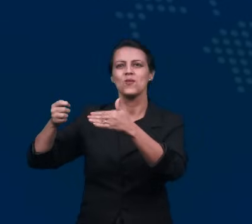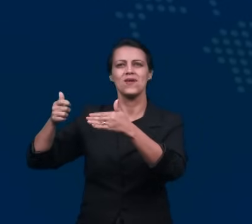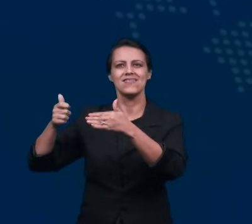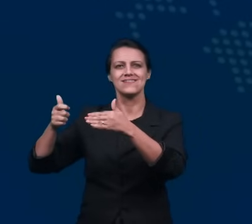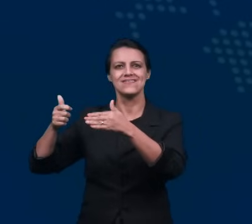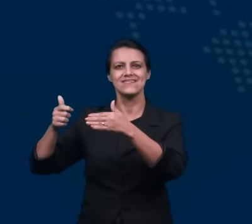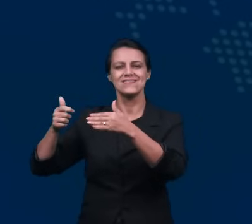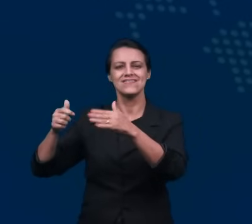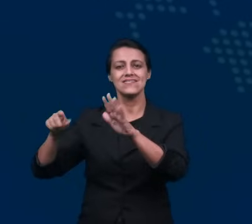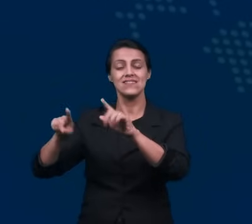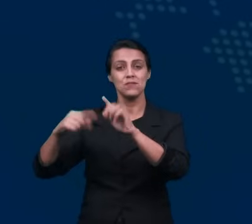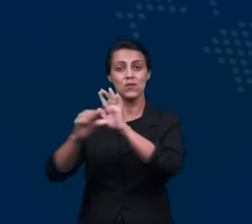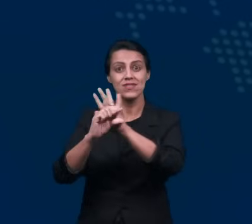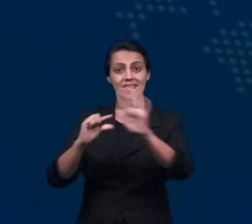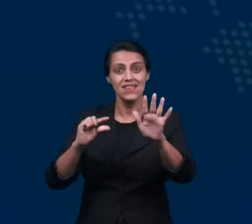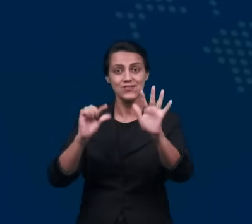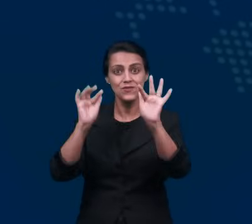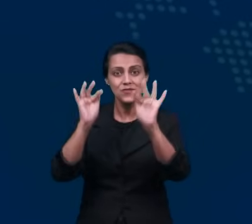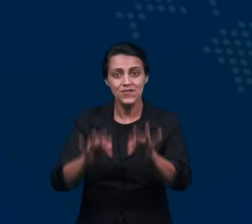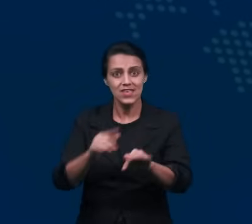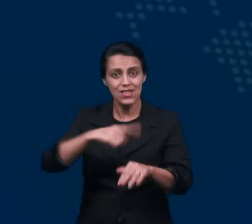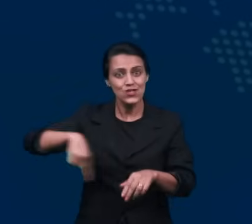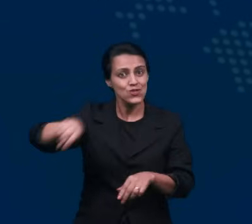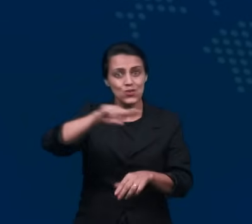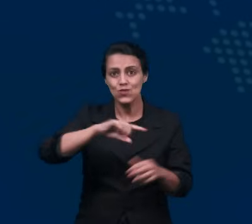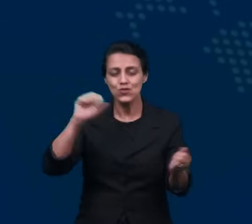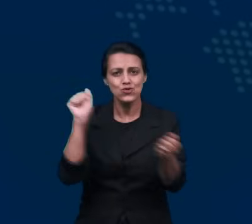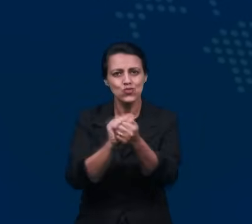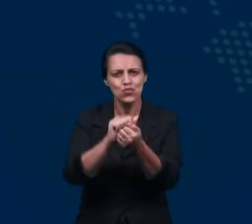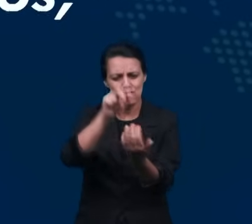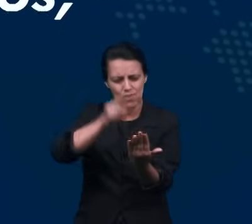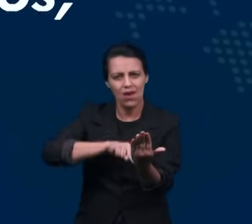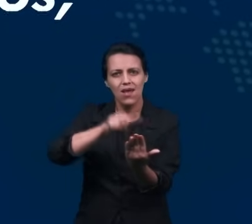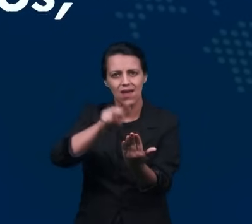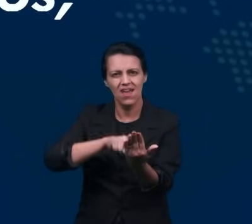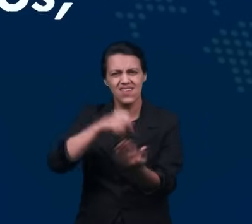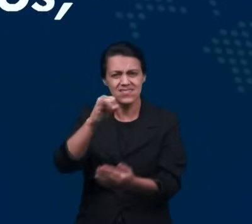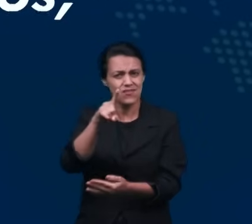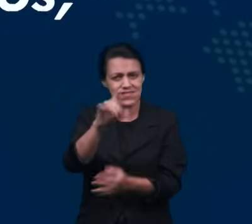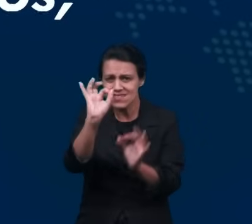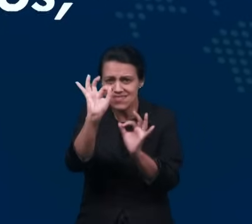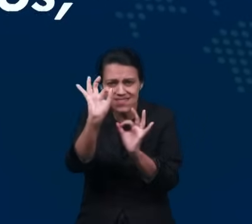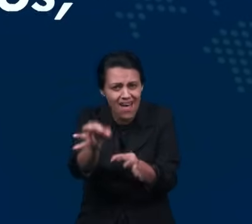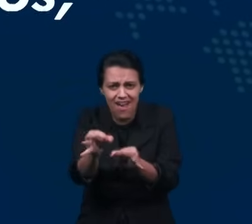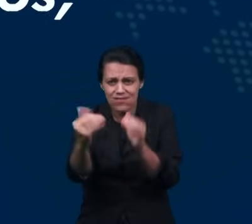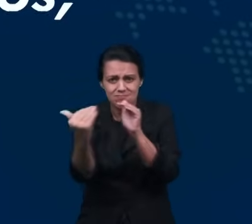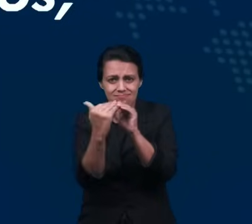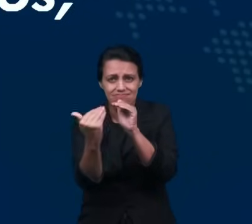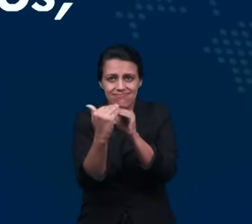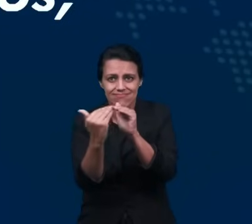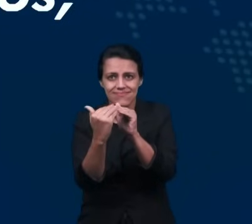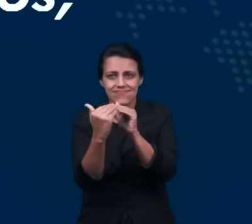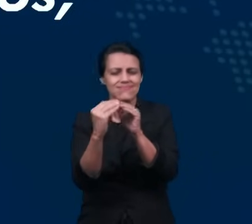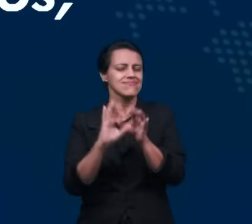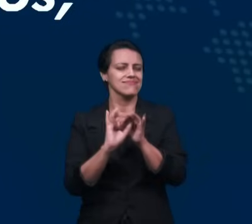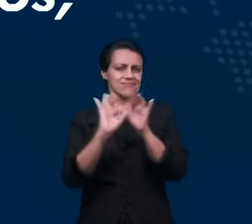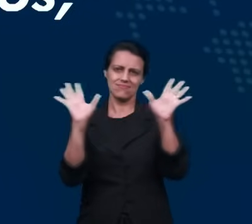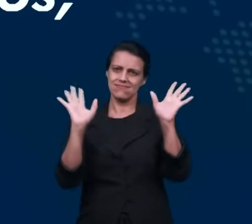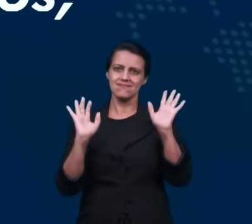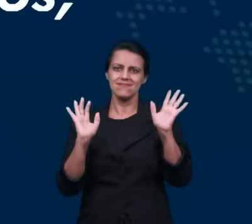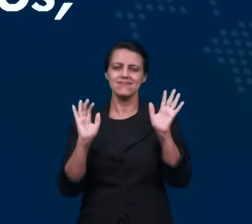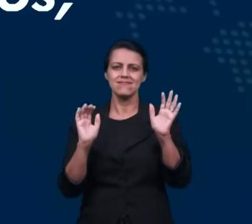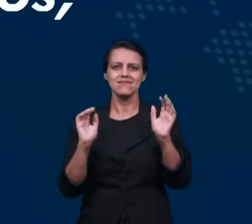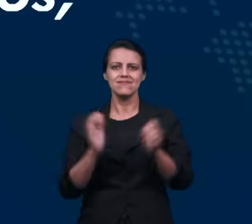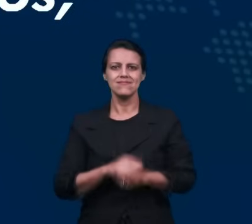final, nós vamos ler simplesmente. Os que estiverem de acordo, tudo certo. Os que não tiverem, fiquem à vontade. Eu